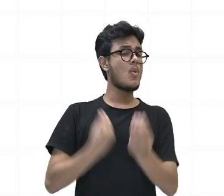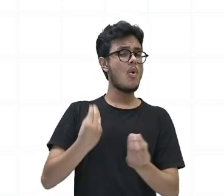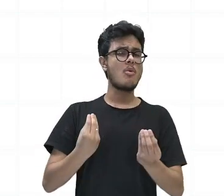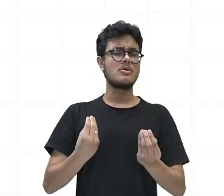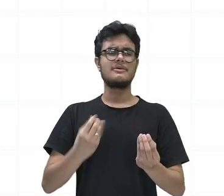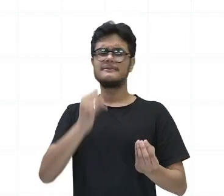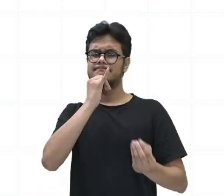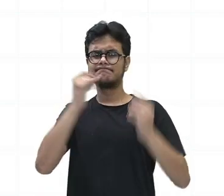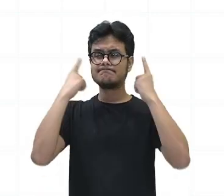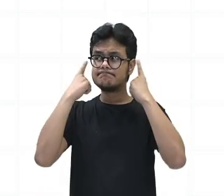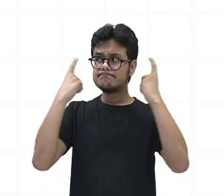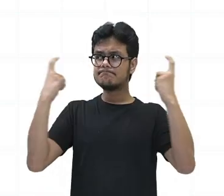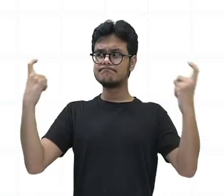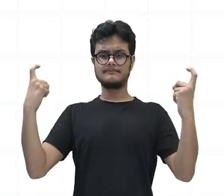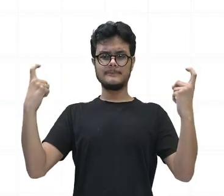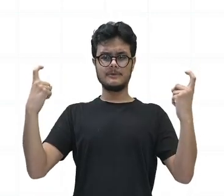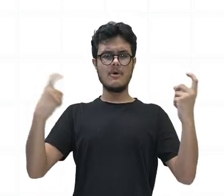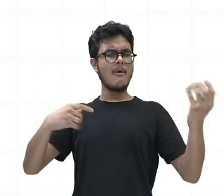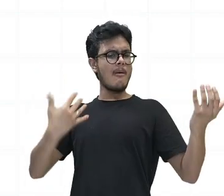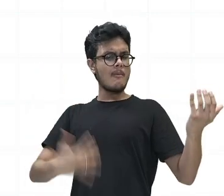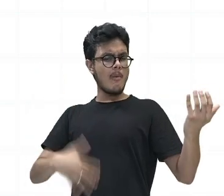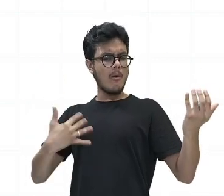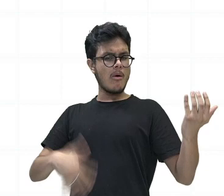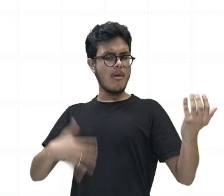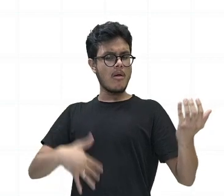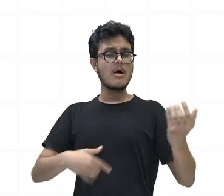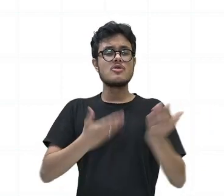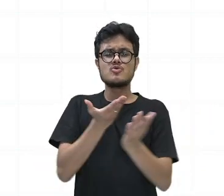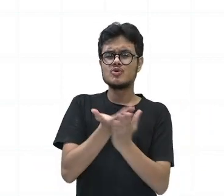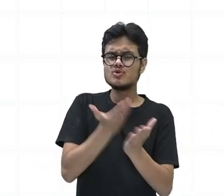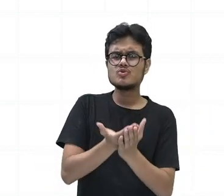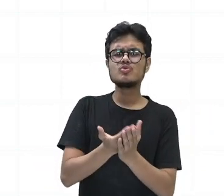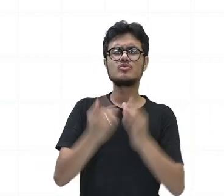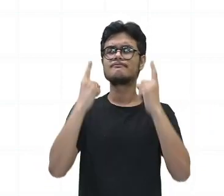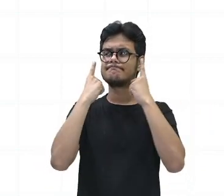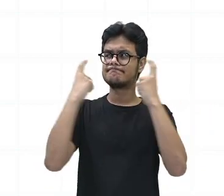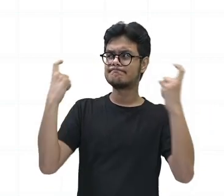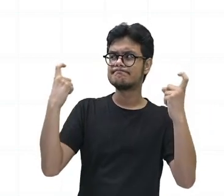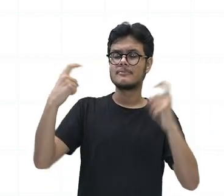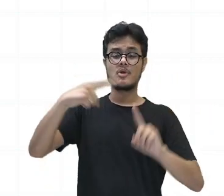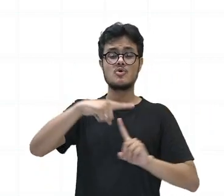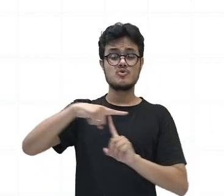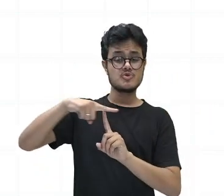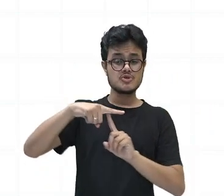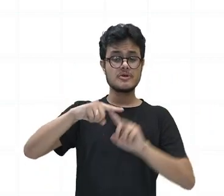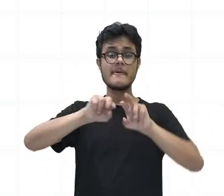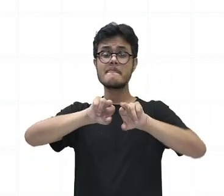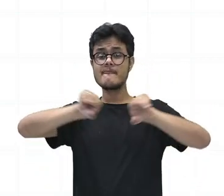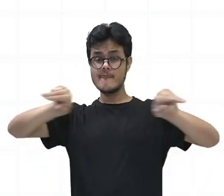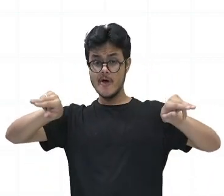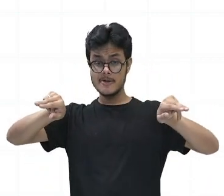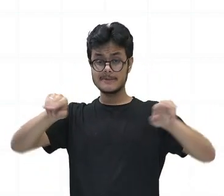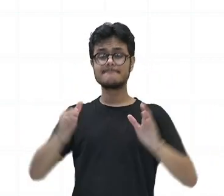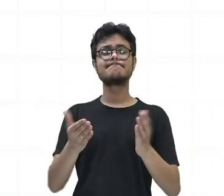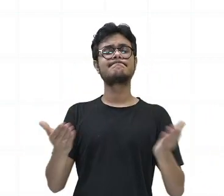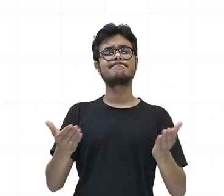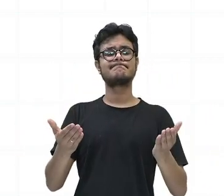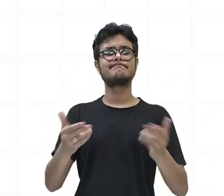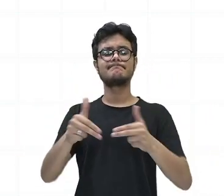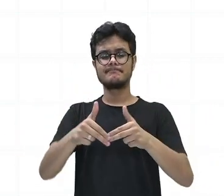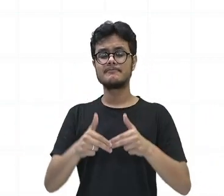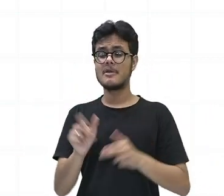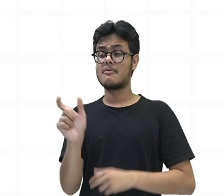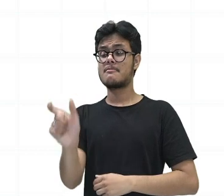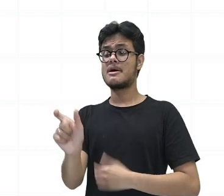materialidade, tá? Ou seja, a forma, a qualidade do som produzindo, o timbre, o modo de